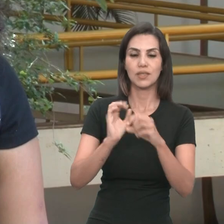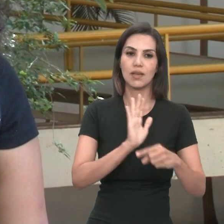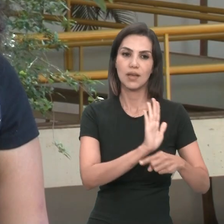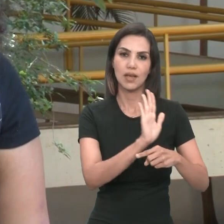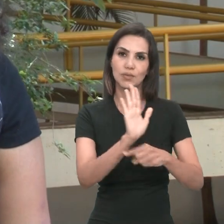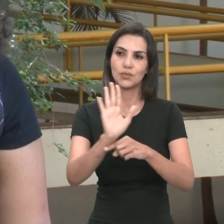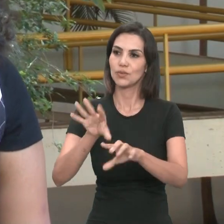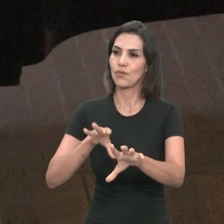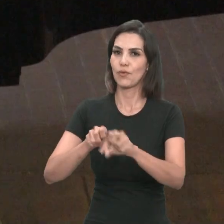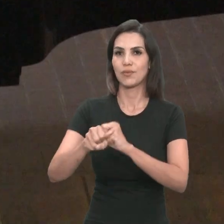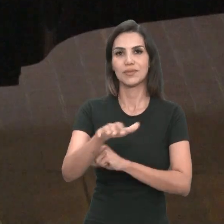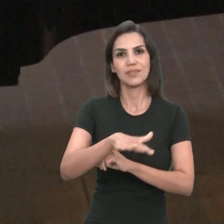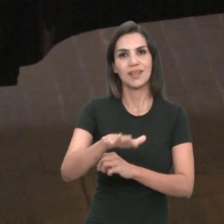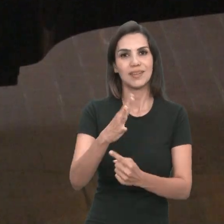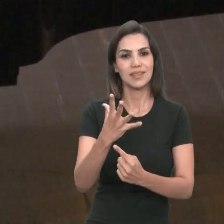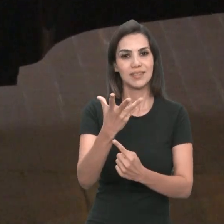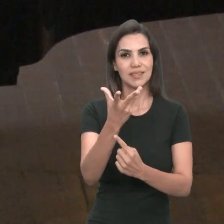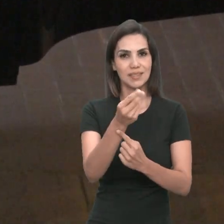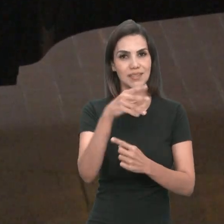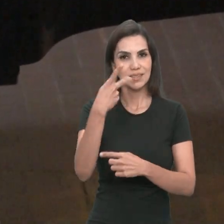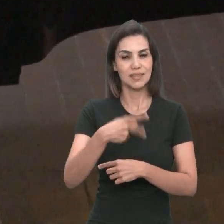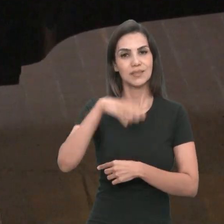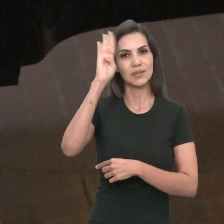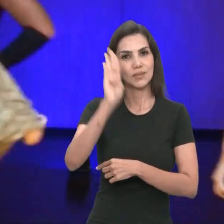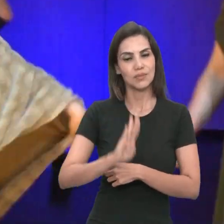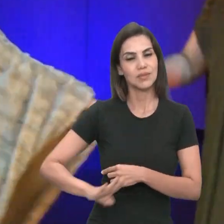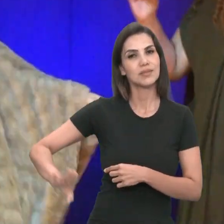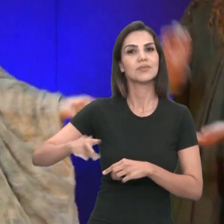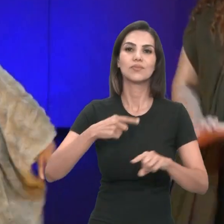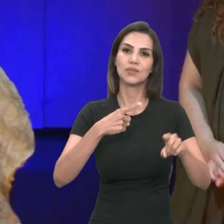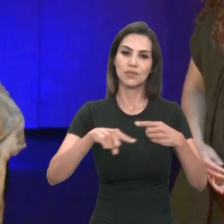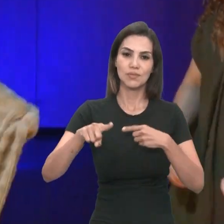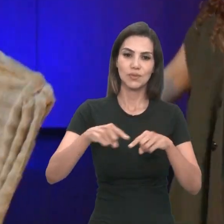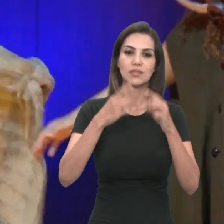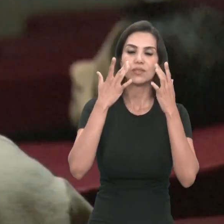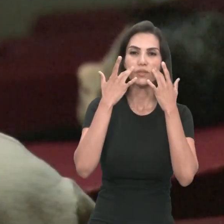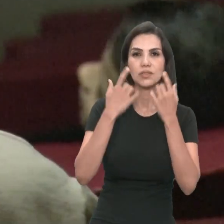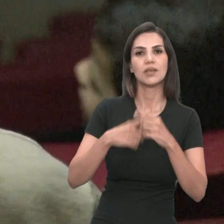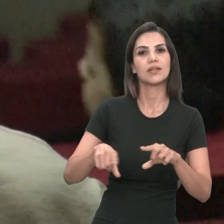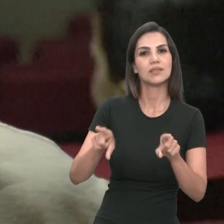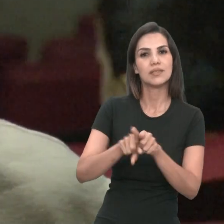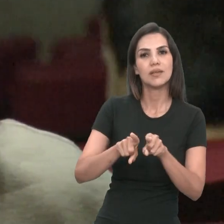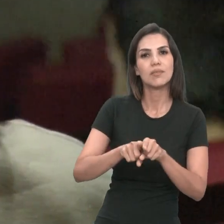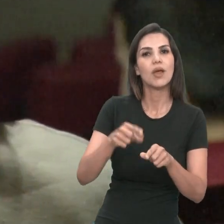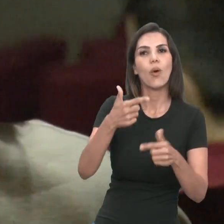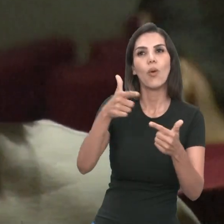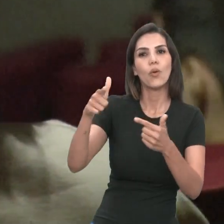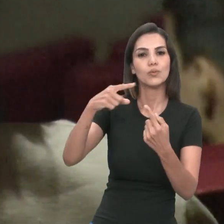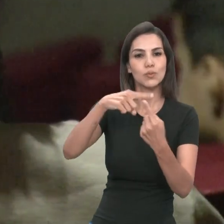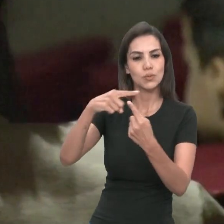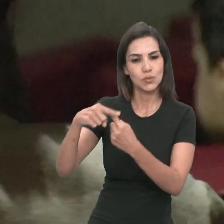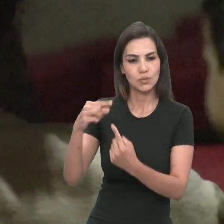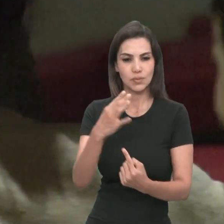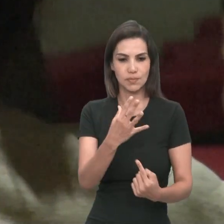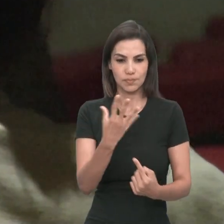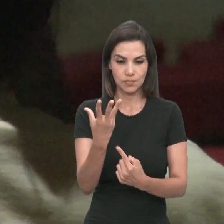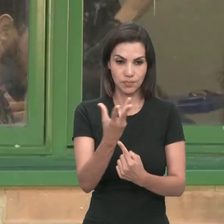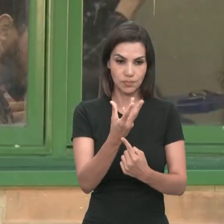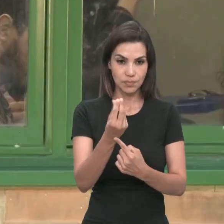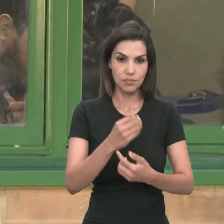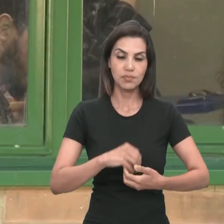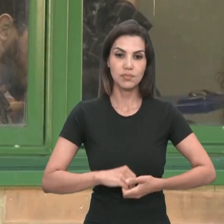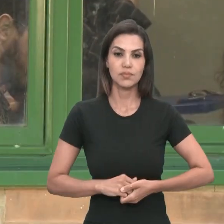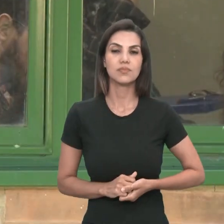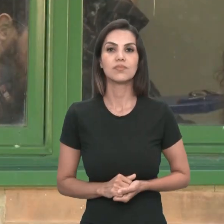no Brasil, tanto na música quanto no teatro e outras artes cênicas. Entre as iniciativas que consolidam